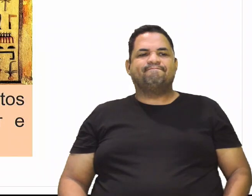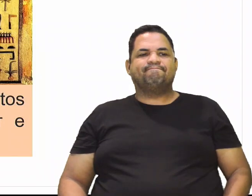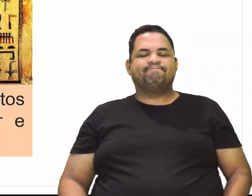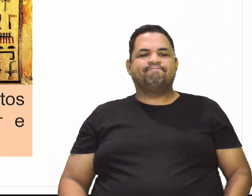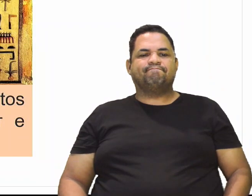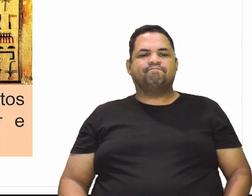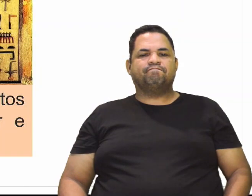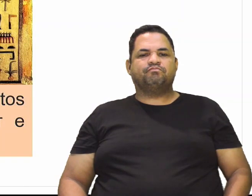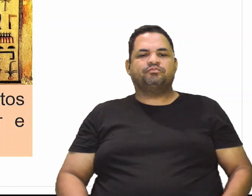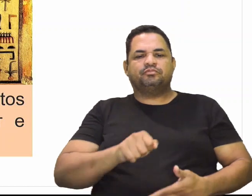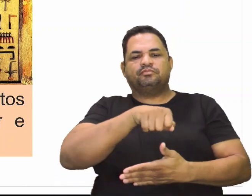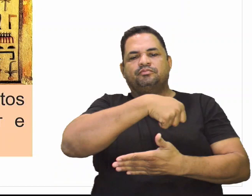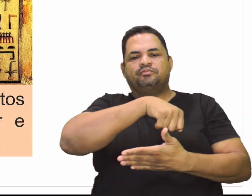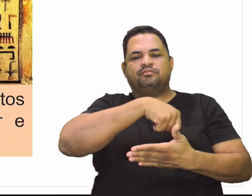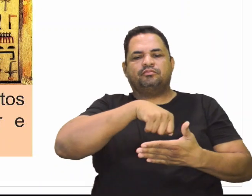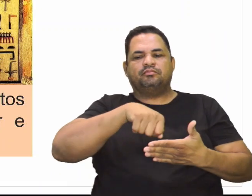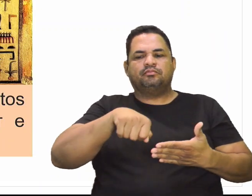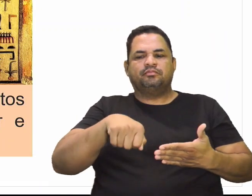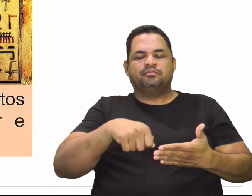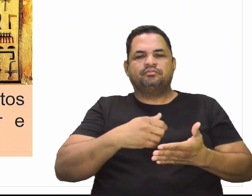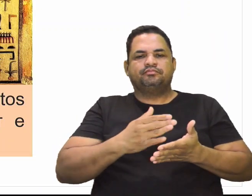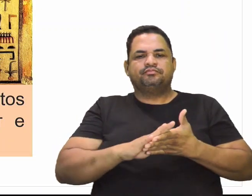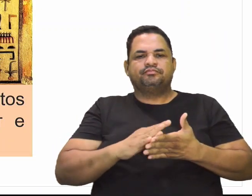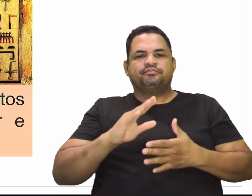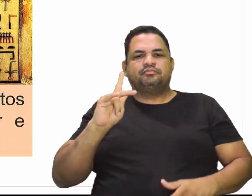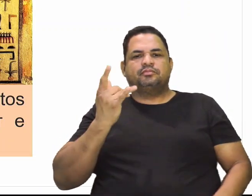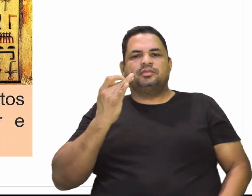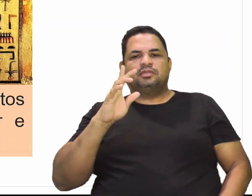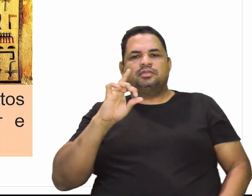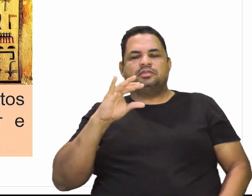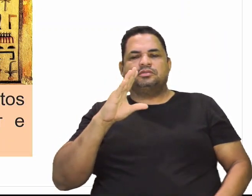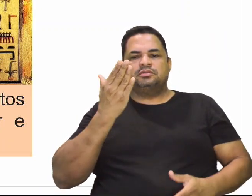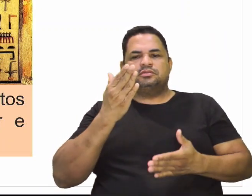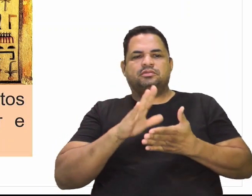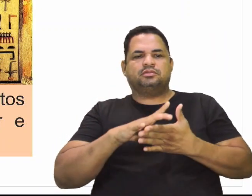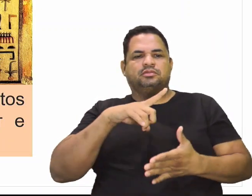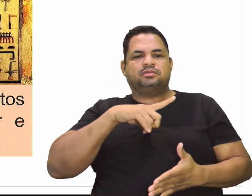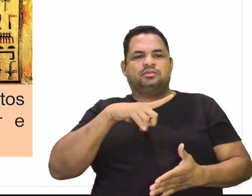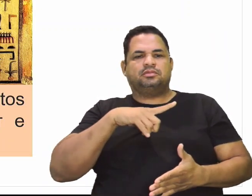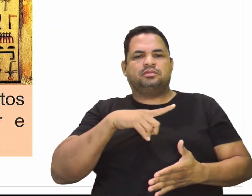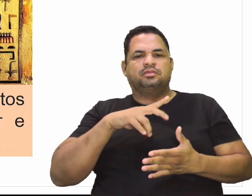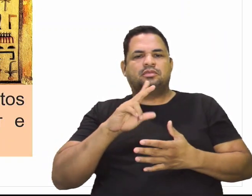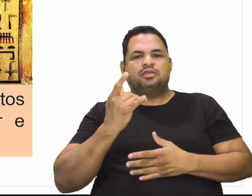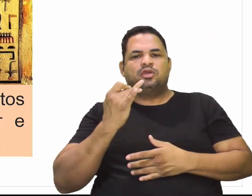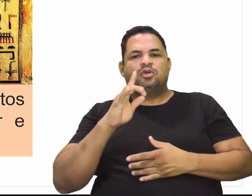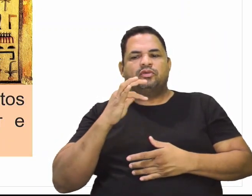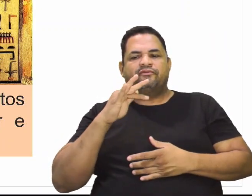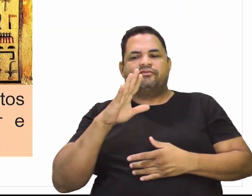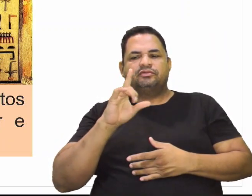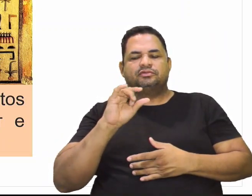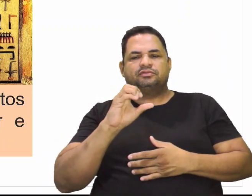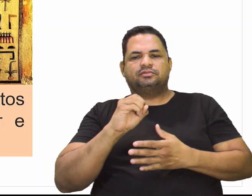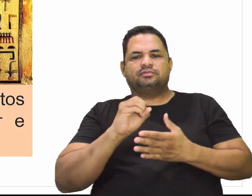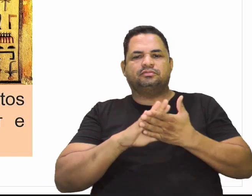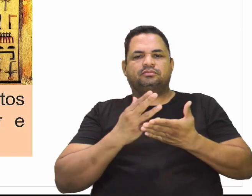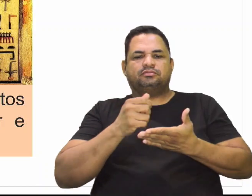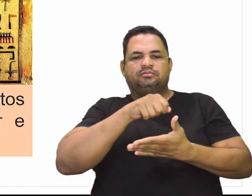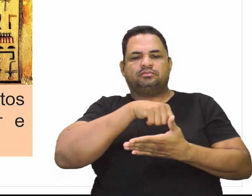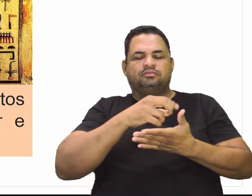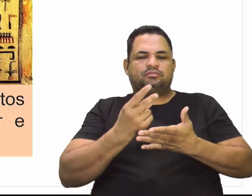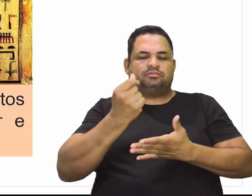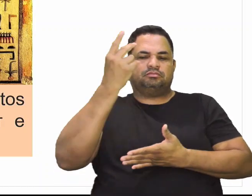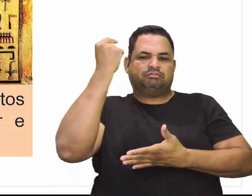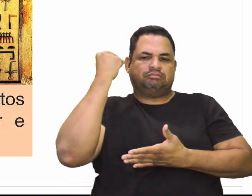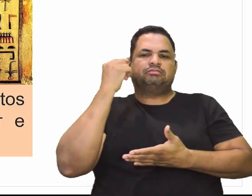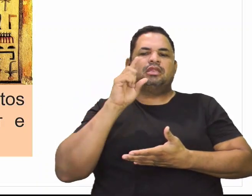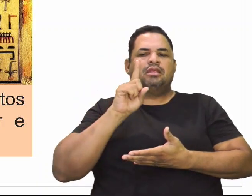E a escrita? A escrita egípcia, ela é chamada de hieróglifo. É uma escrita antiga?